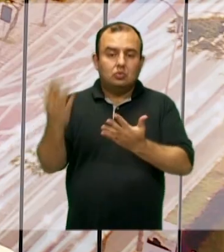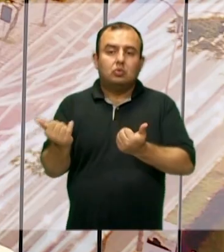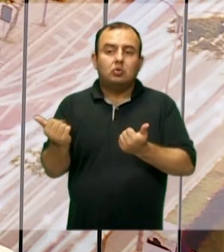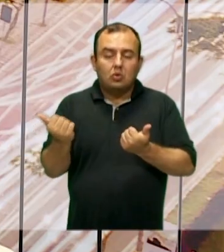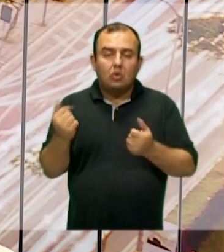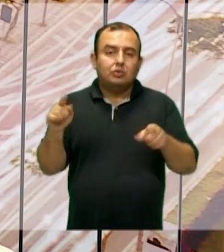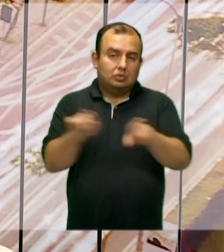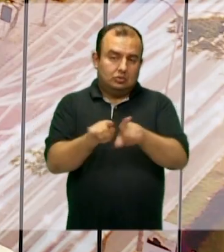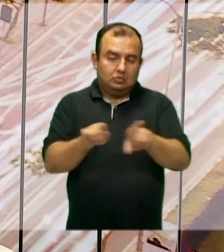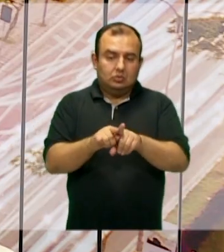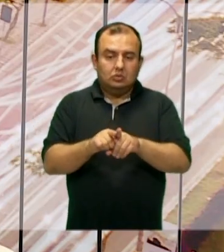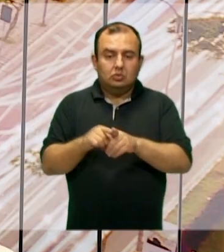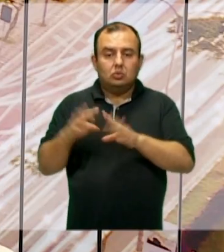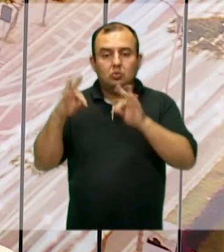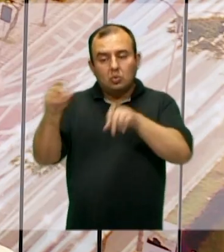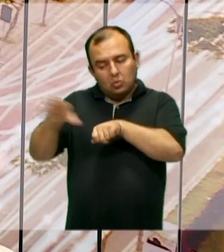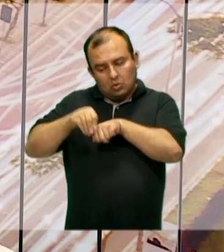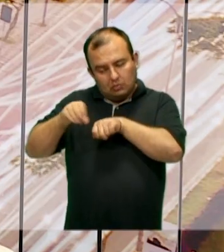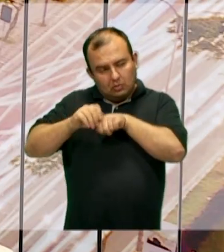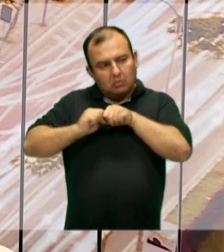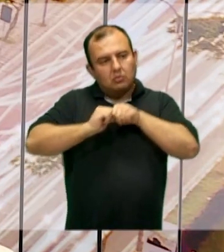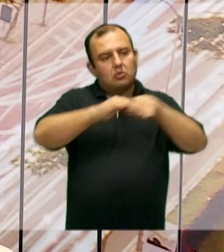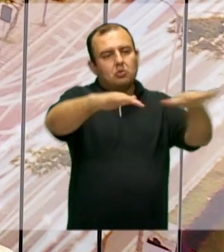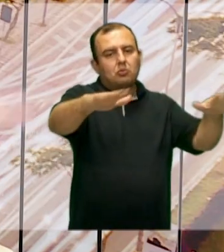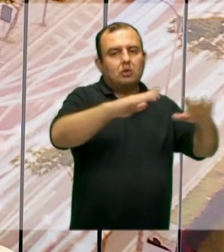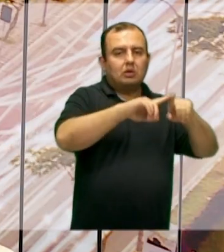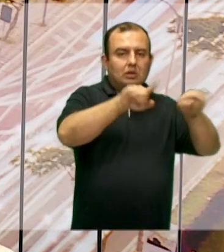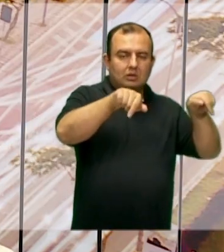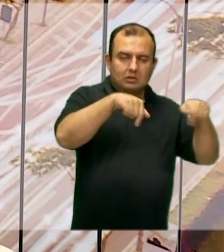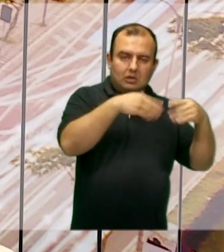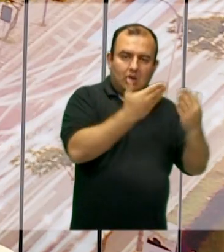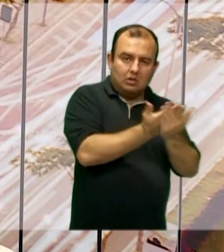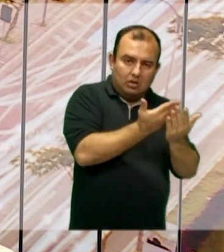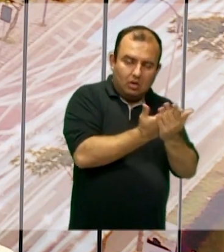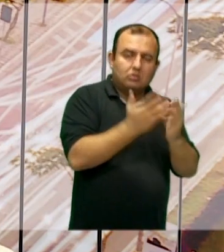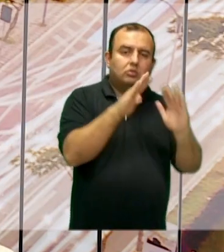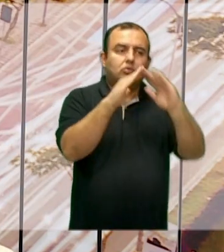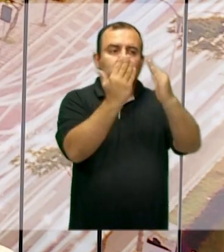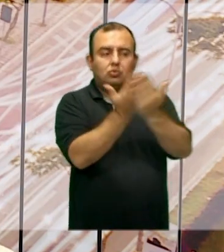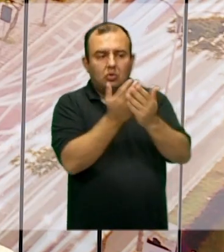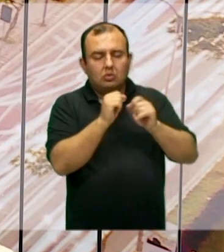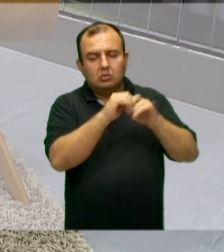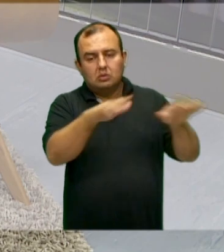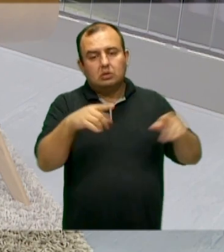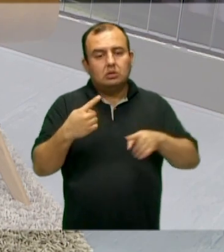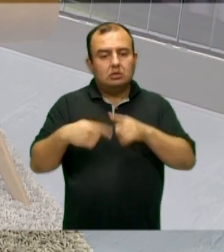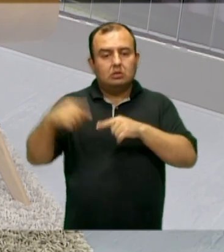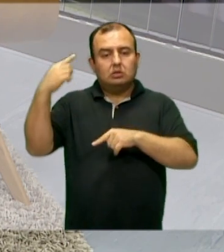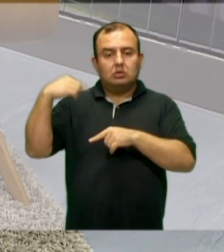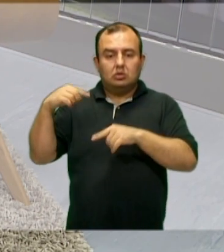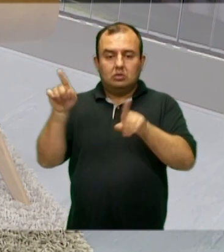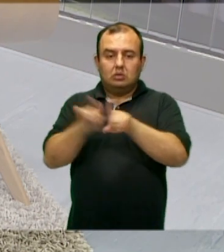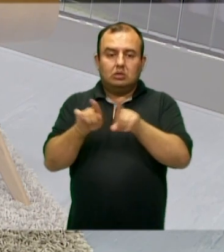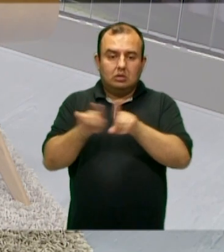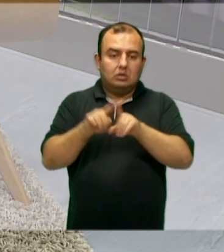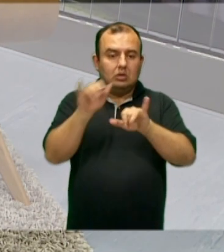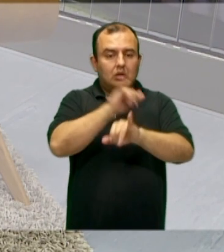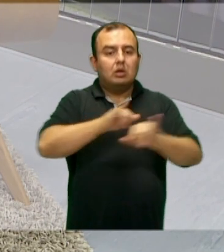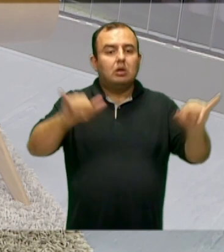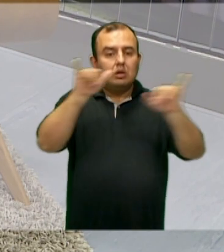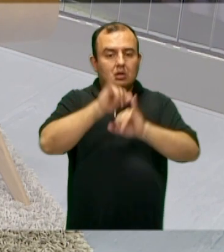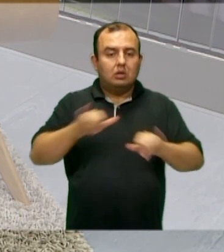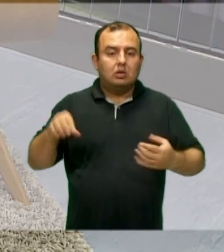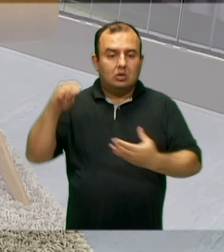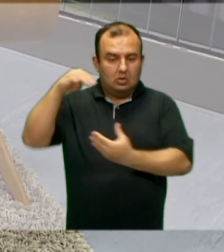vereador mirim, né? Que vocês levem todo o conhecimento para a sala de aula, para a escola. E voltando um pouquinho lá atrás sobre a campanha, né?